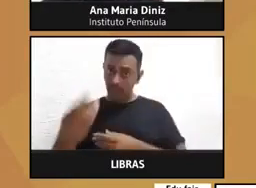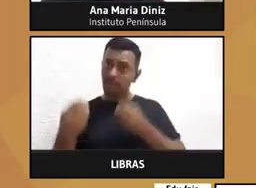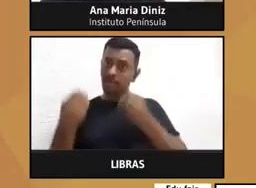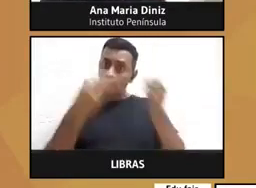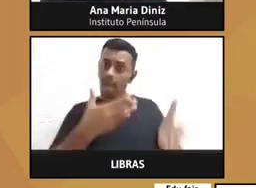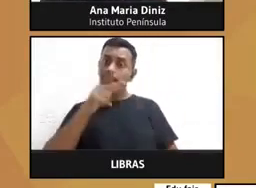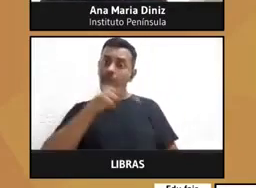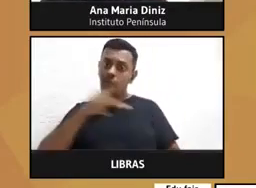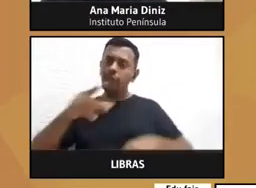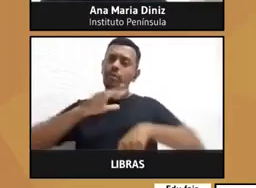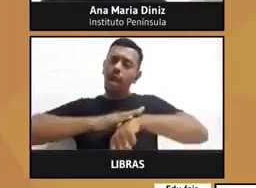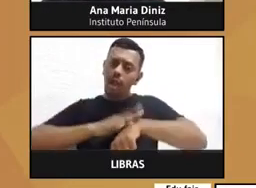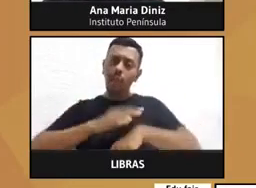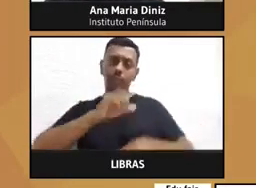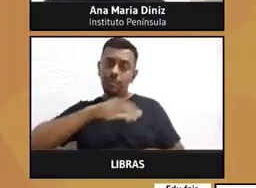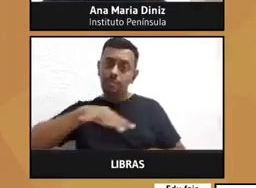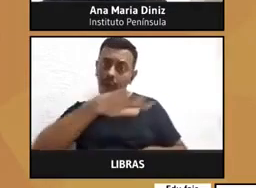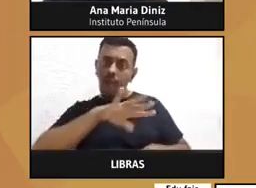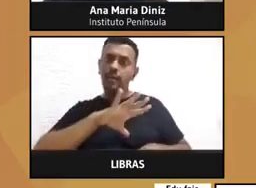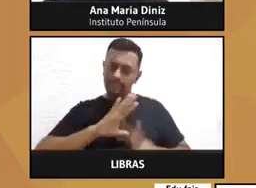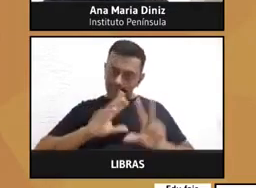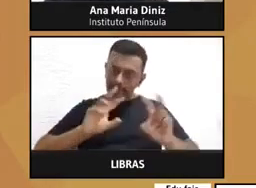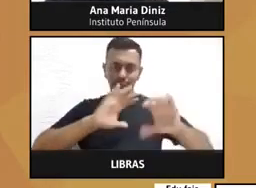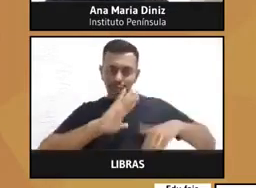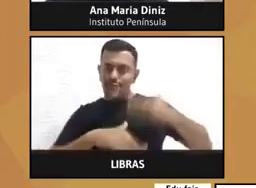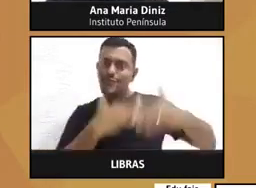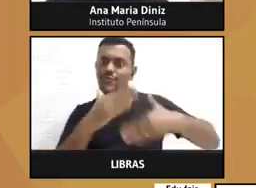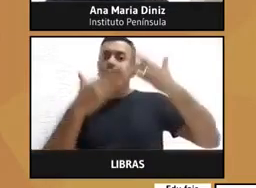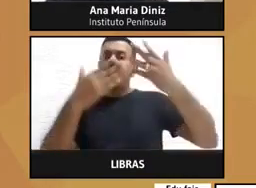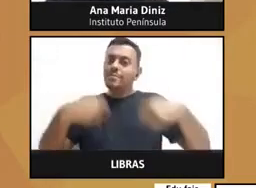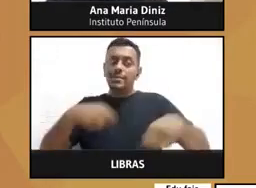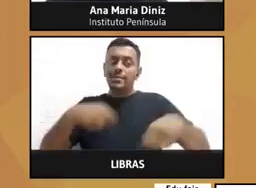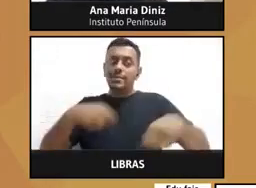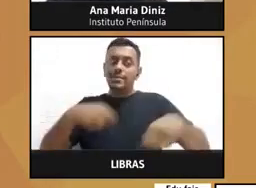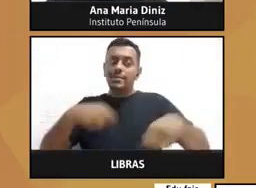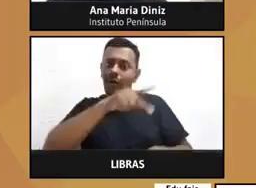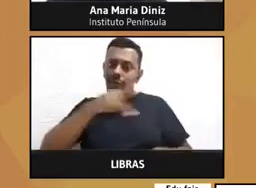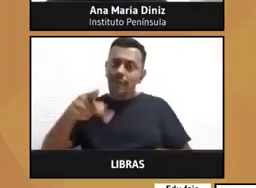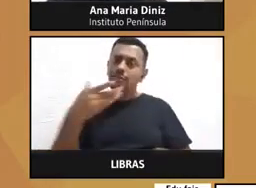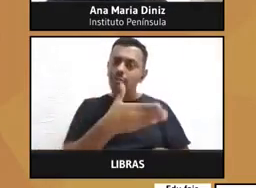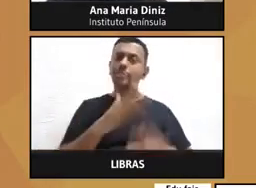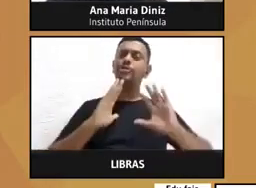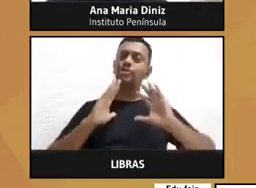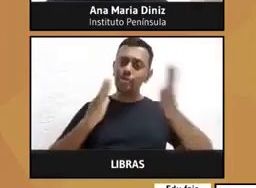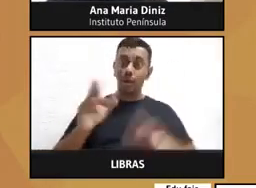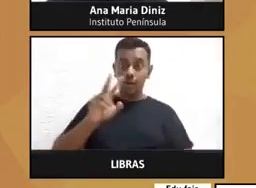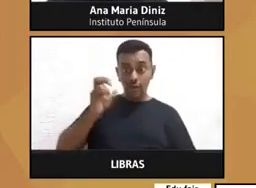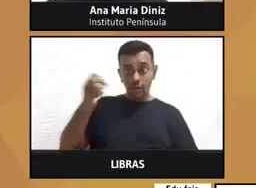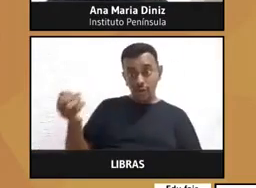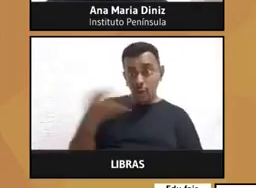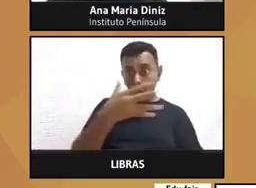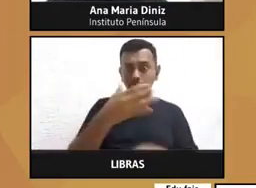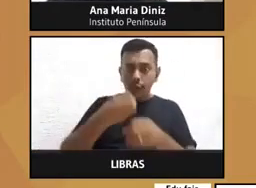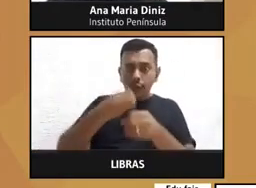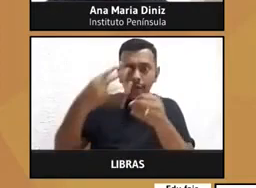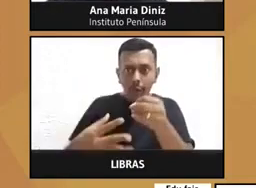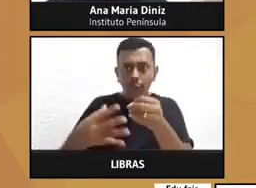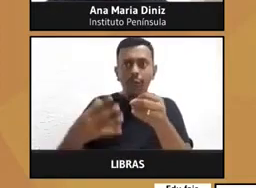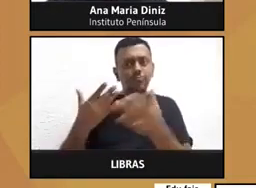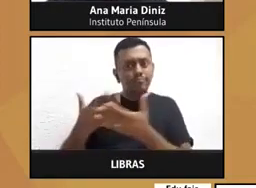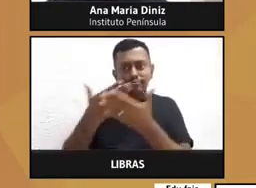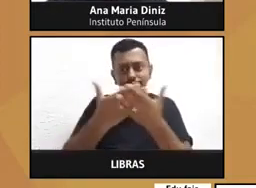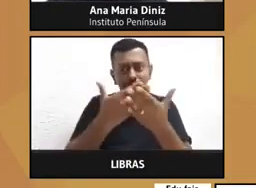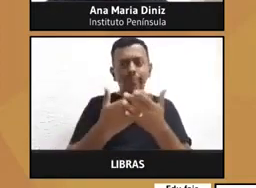tempo, espaço e apoio para que participem na geração do conteúdo e teremos um ambiente bem